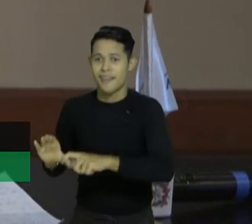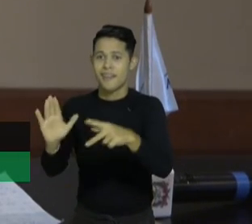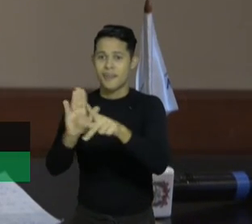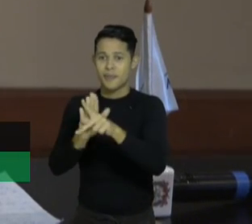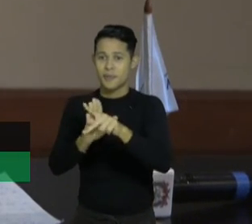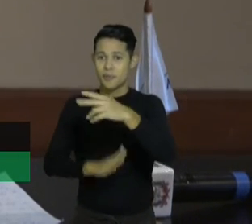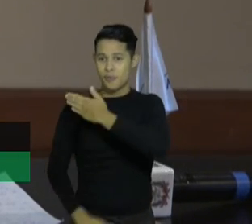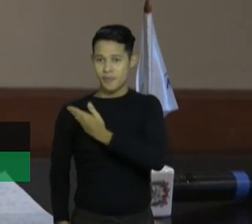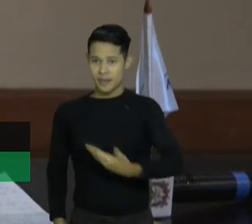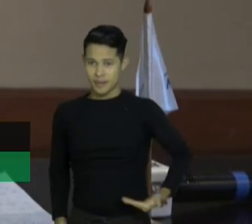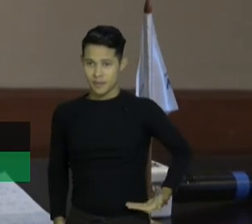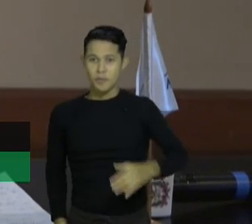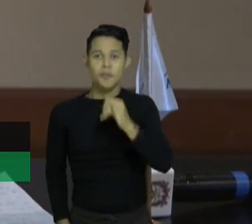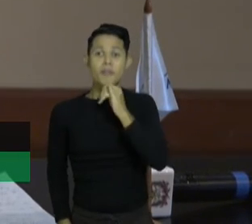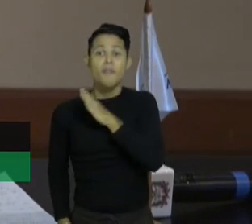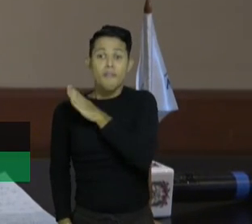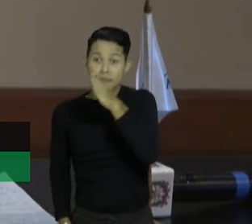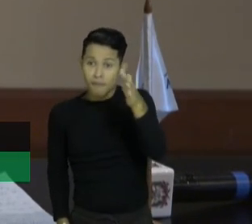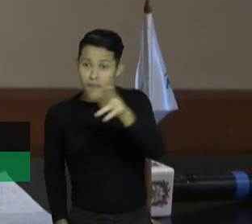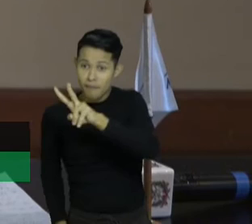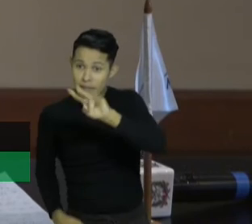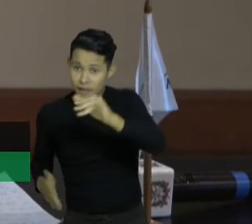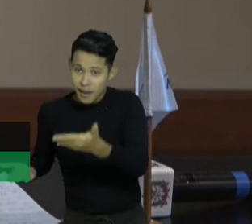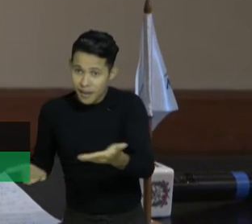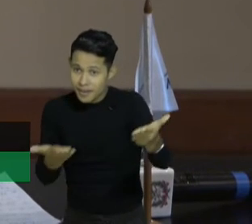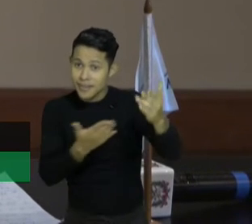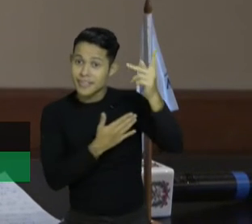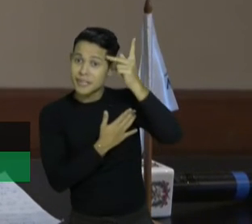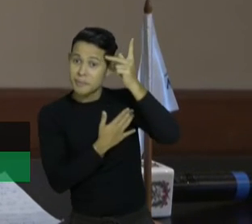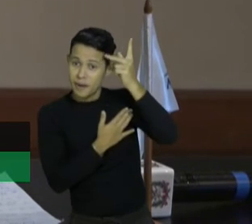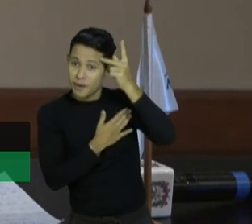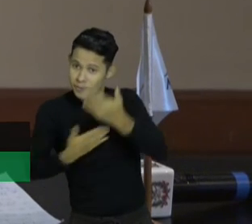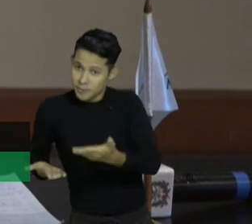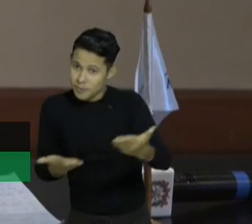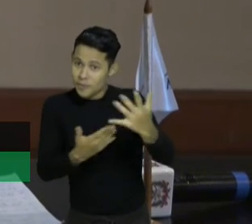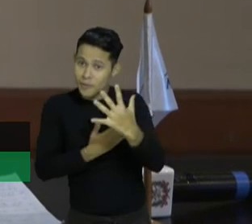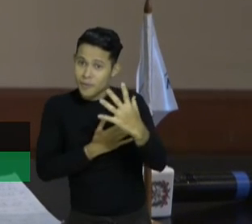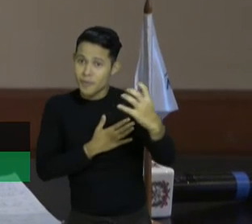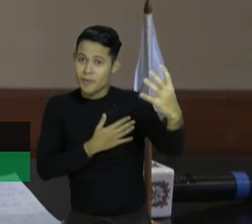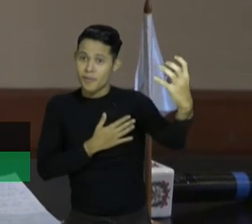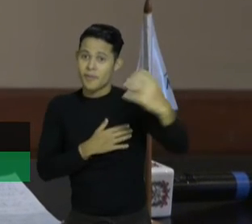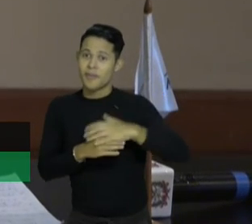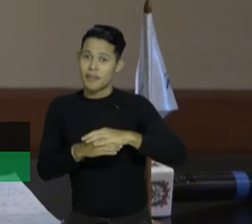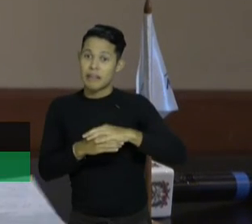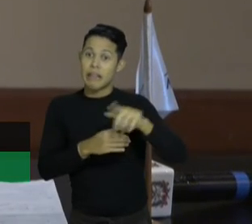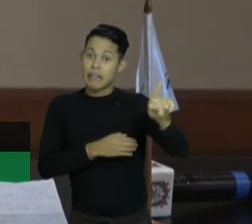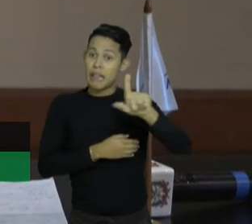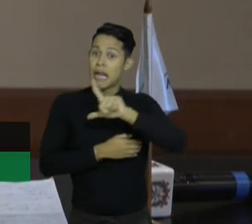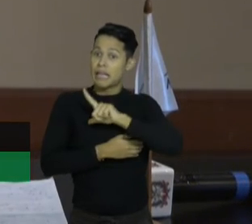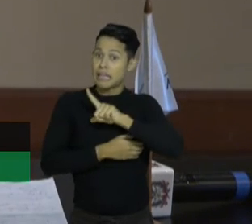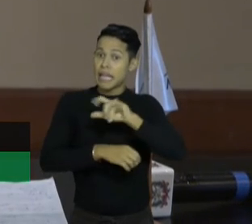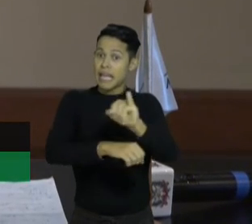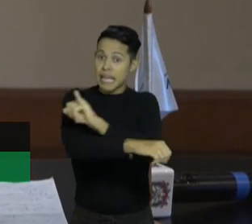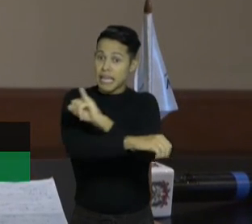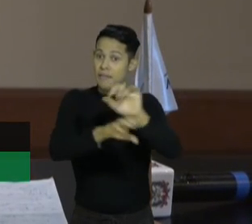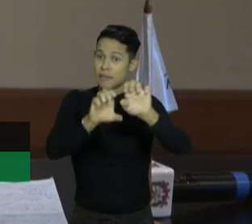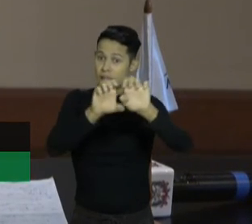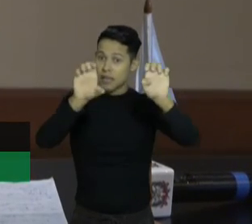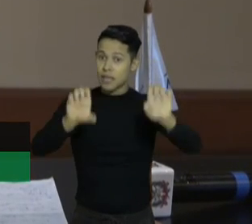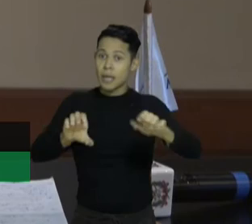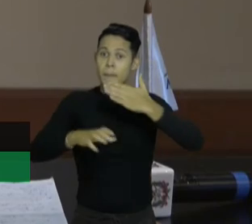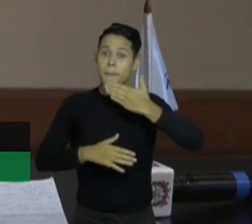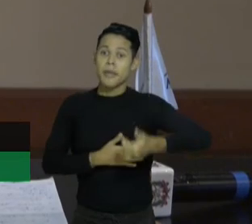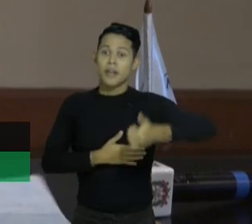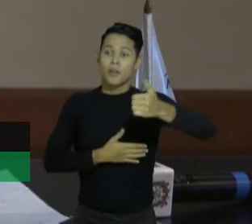Paulo vá vai viajar para São Paulo e olha que são Paulo já tem gargalos São Paulo é imbatível a infraestrutura Imbatível nemem a